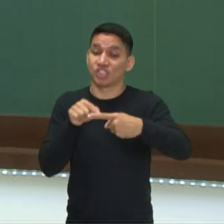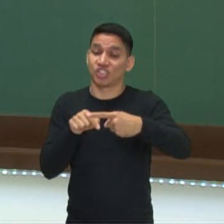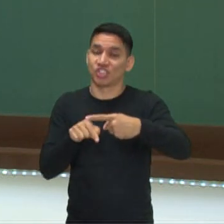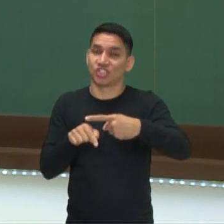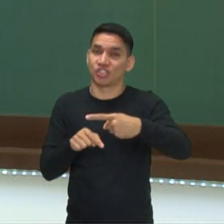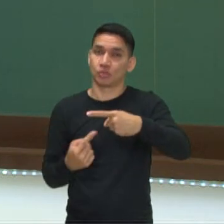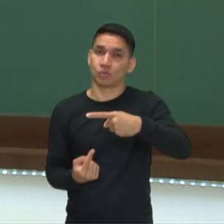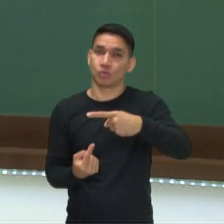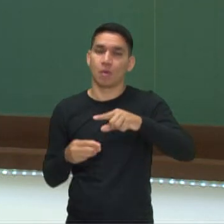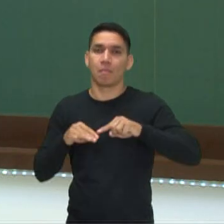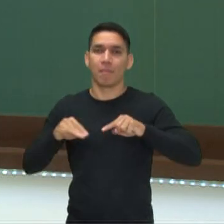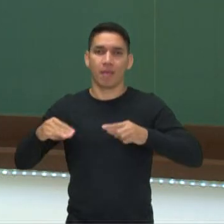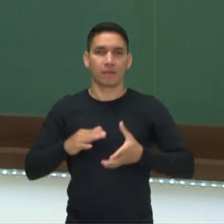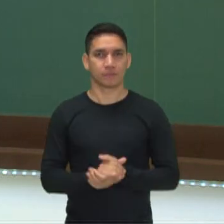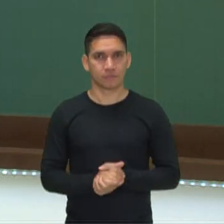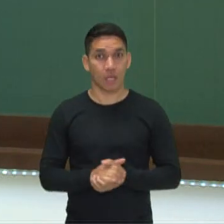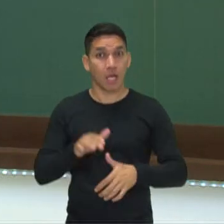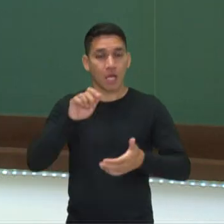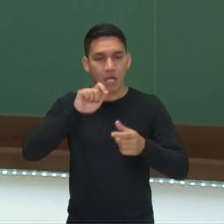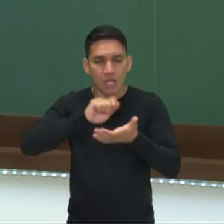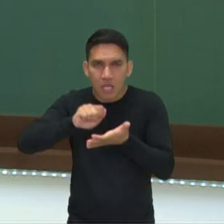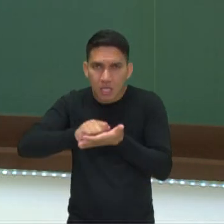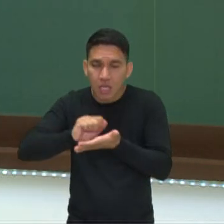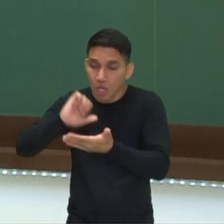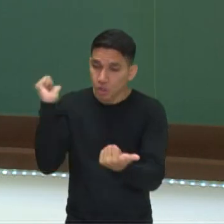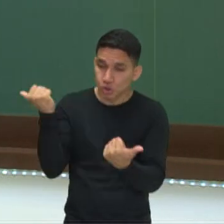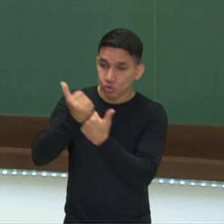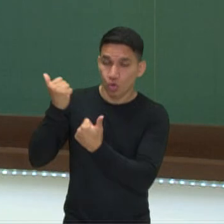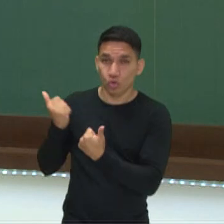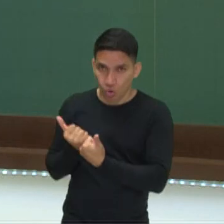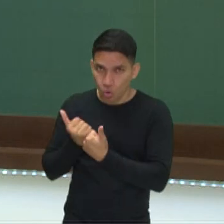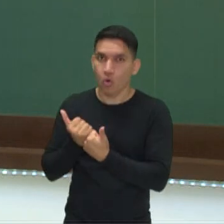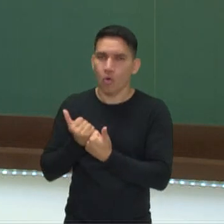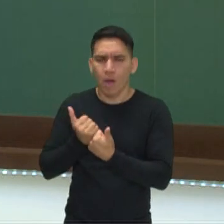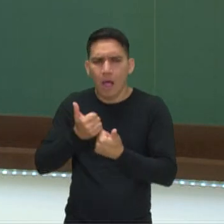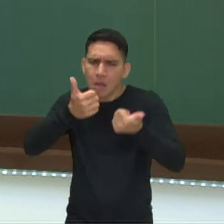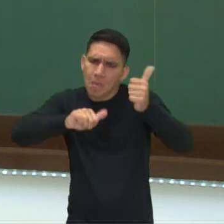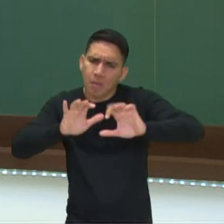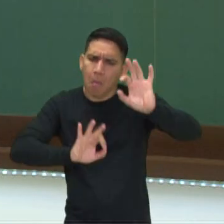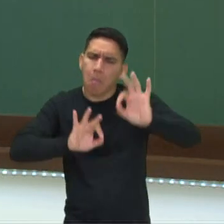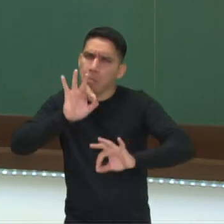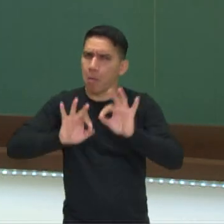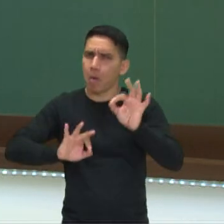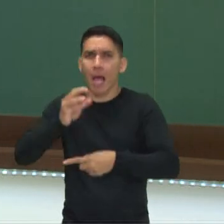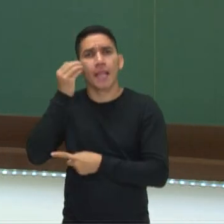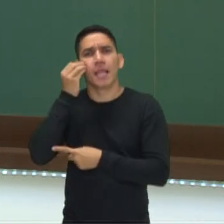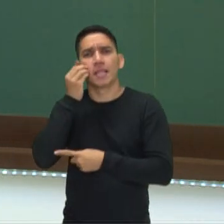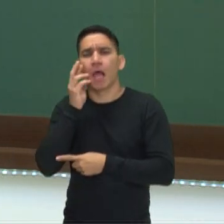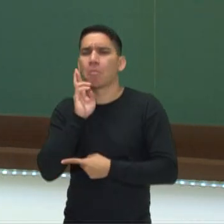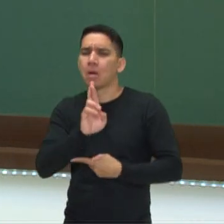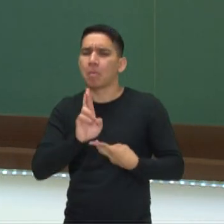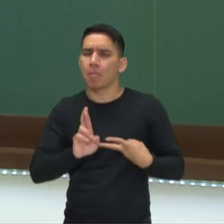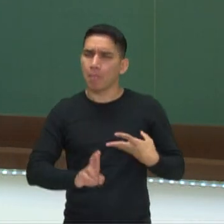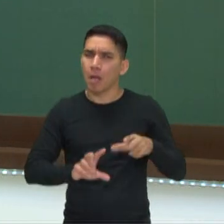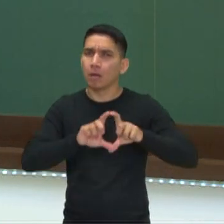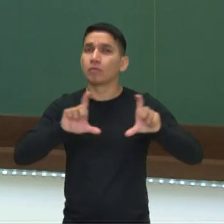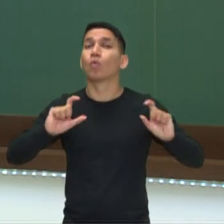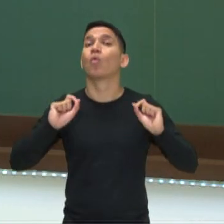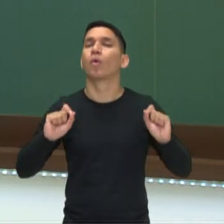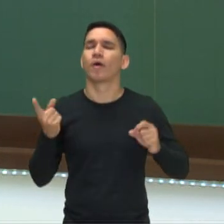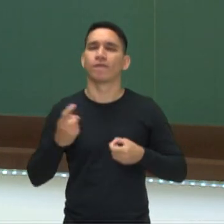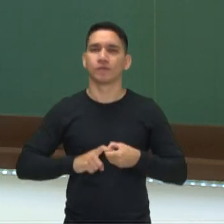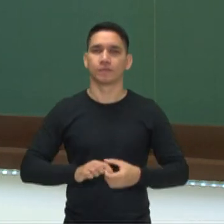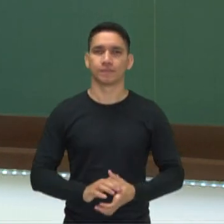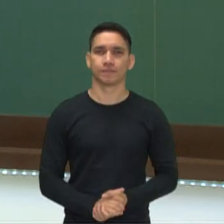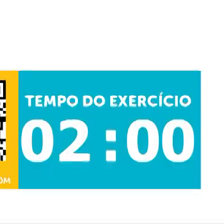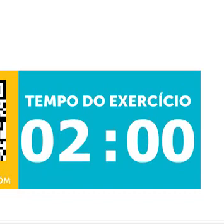metros, tá bom? Então, escreve a fórmula, substitui esses dados, dá uma organizada aí, tenta resolver a equação que aparece, eu já